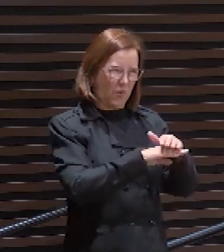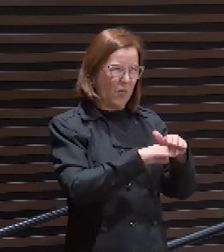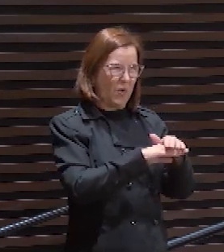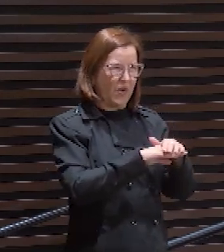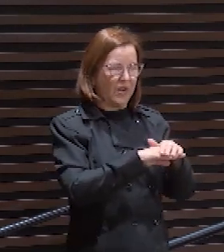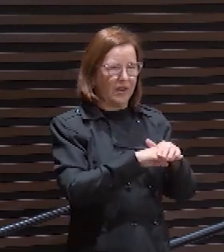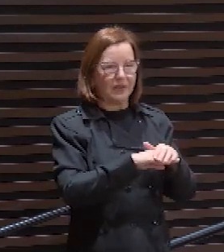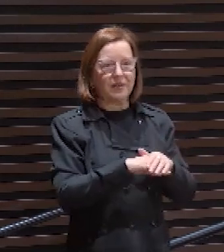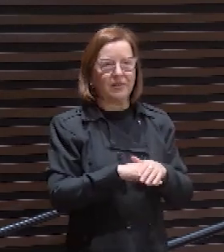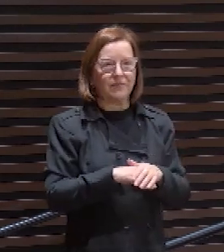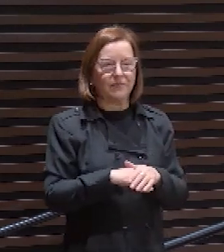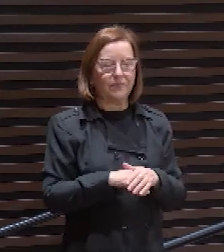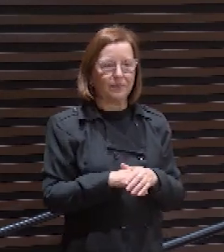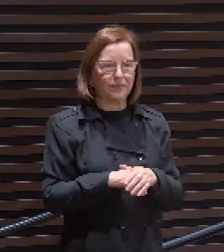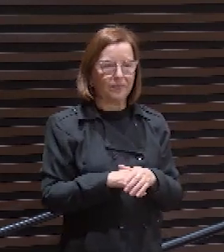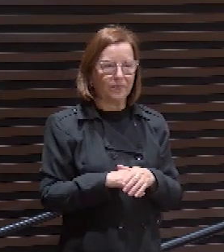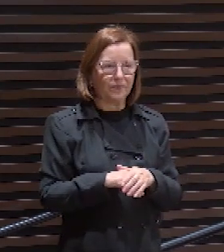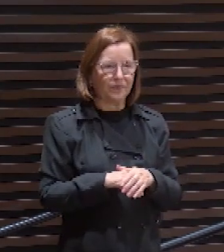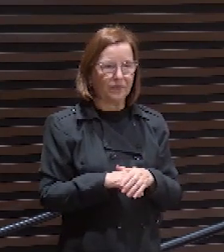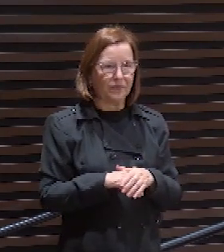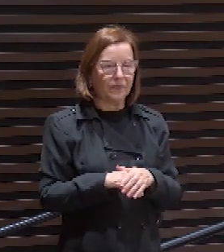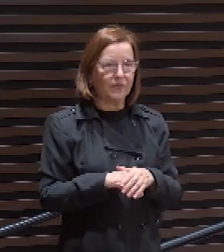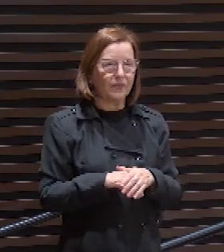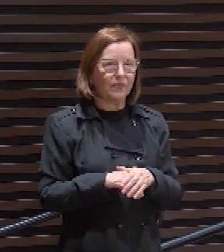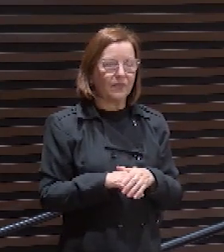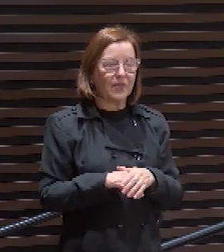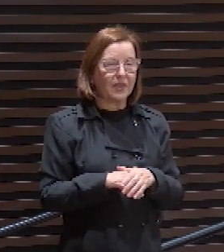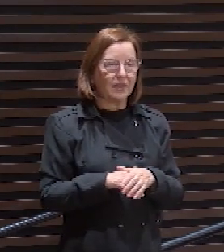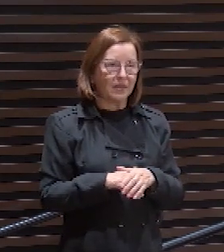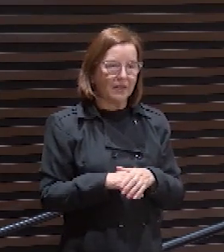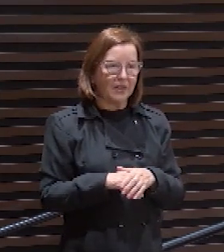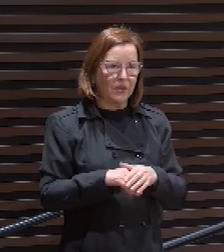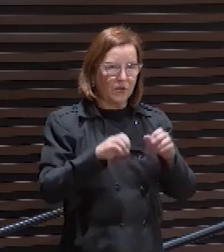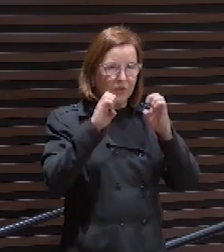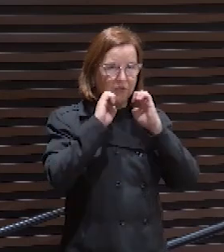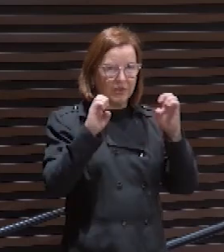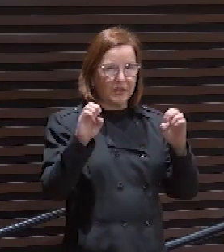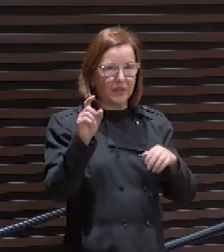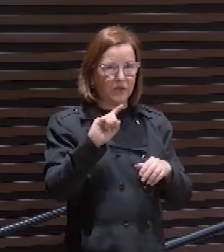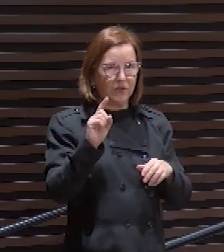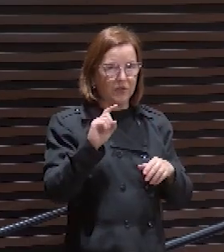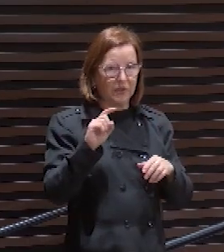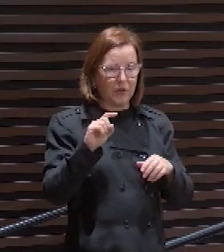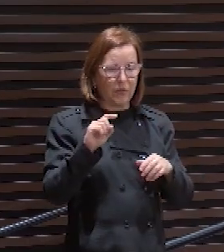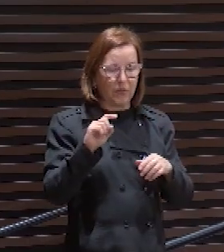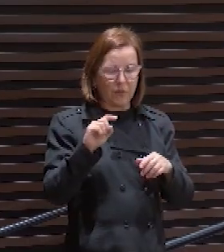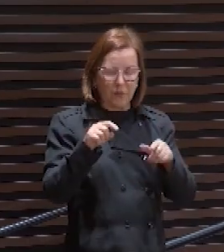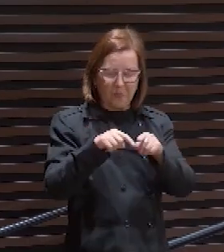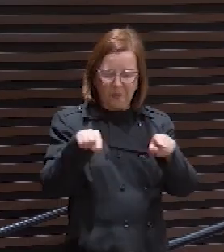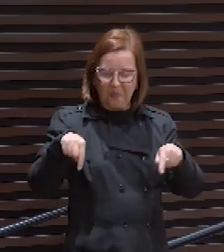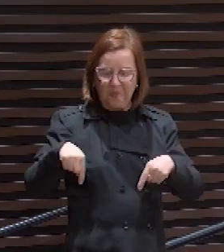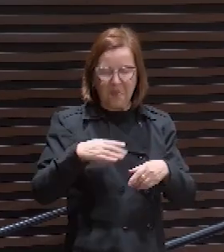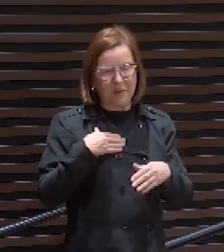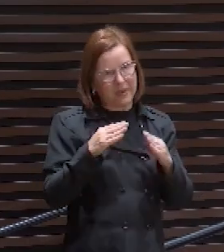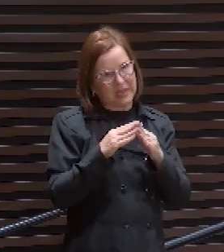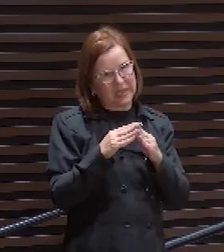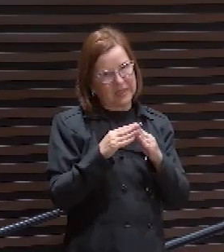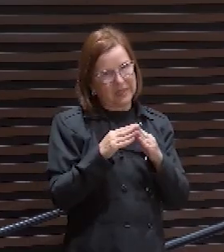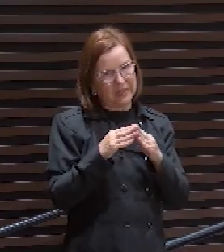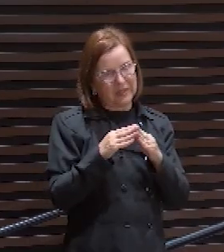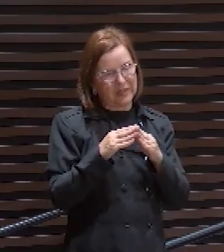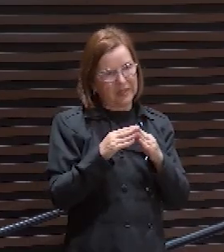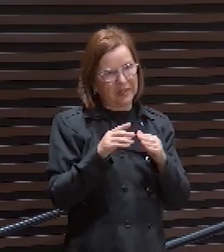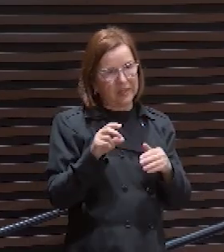Evangelho fosse todo o armário. O Evangelho não é um quarto dentro da minha casa. É como se o Evangelho fosse toda a